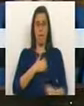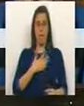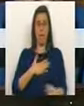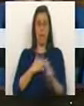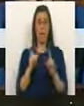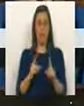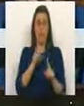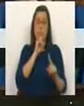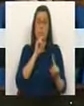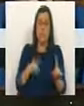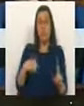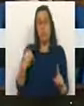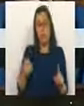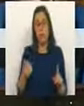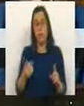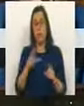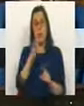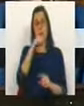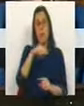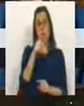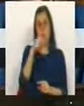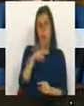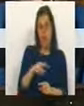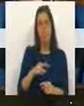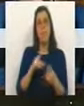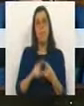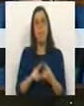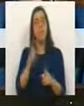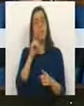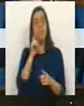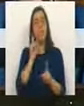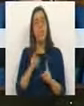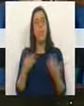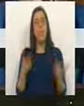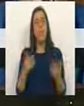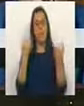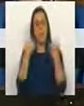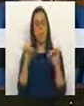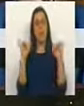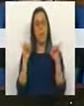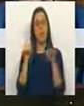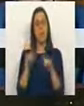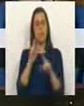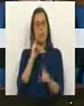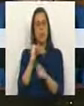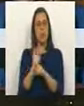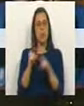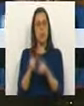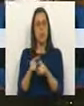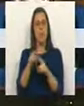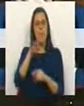entidade, eventualmente a CMVM, garantindo a autonomização da